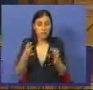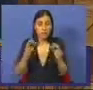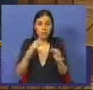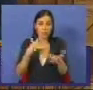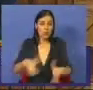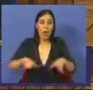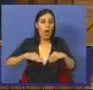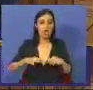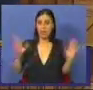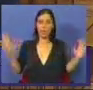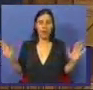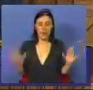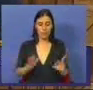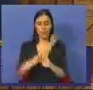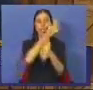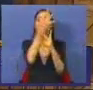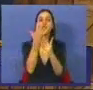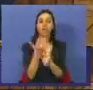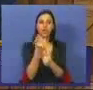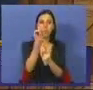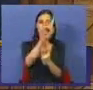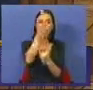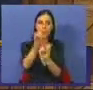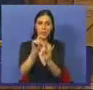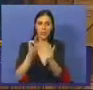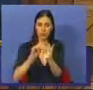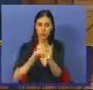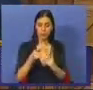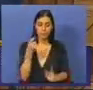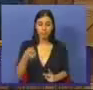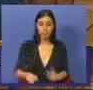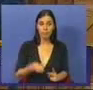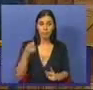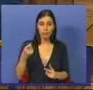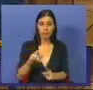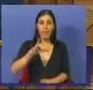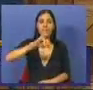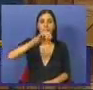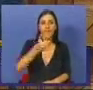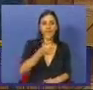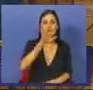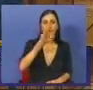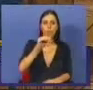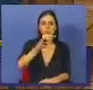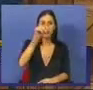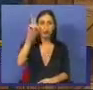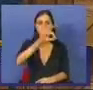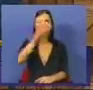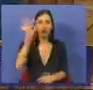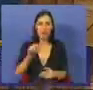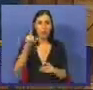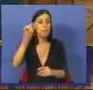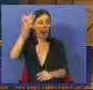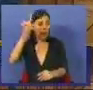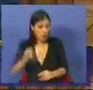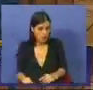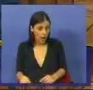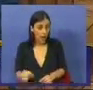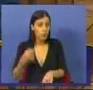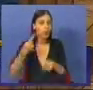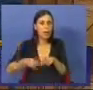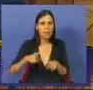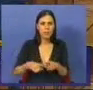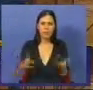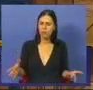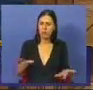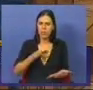totalmente inaceitável. Segunda pergunta. As rendas vão ser 25% a 40% mais baratas do que a prestação.